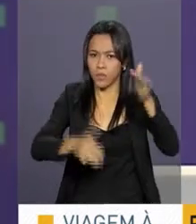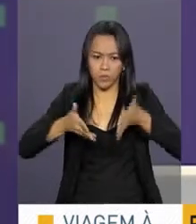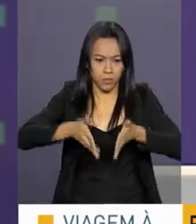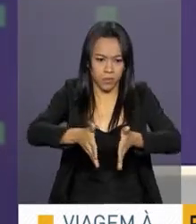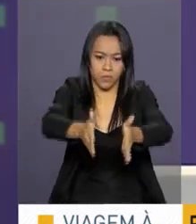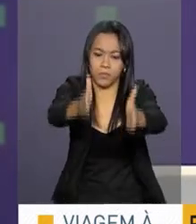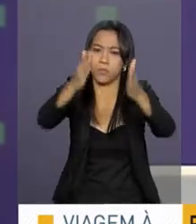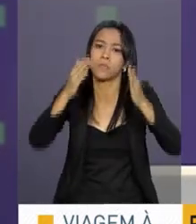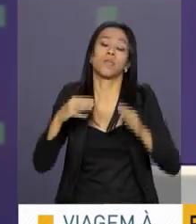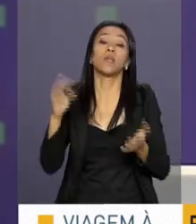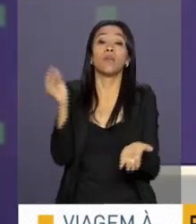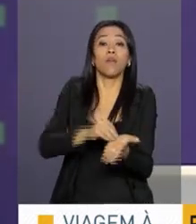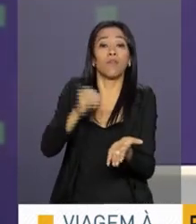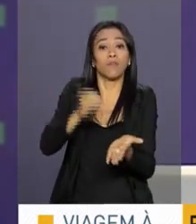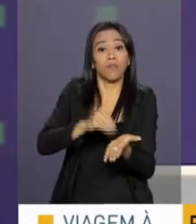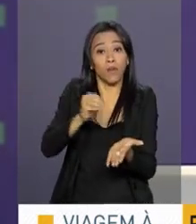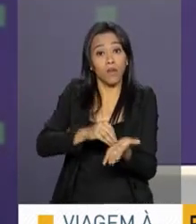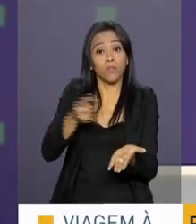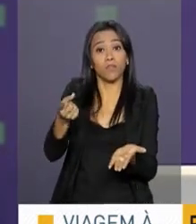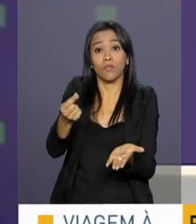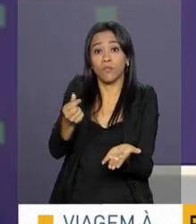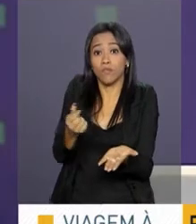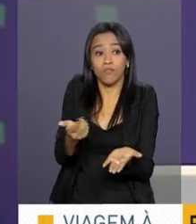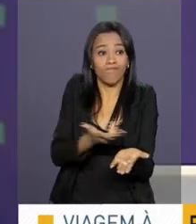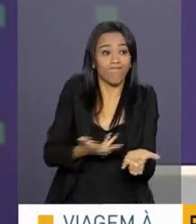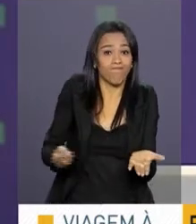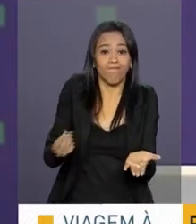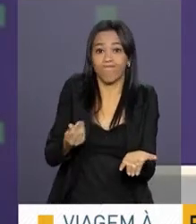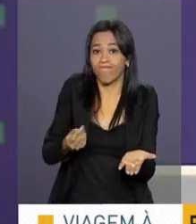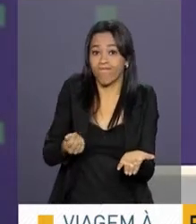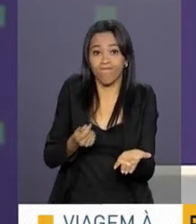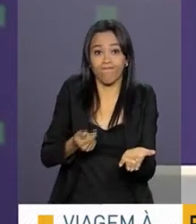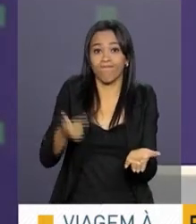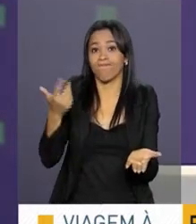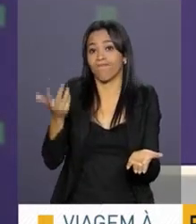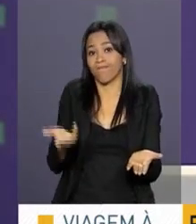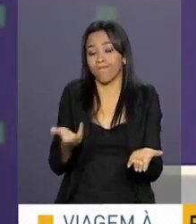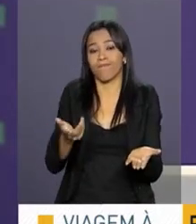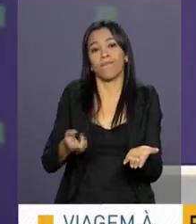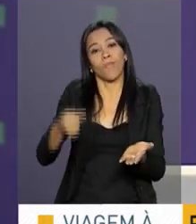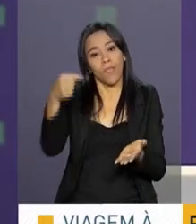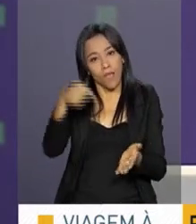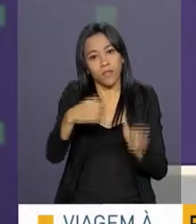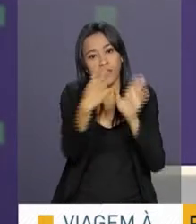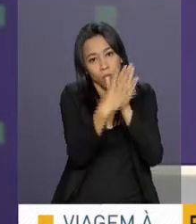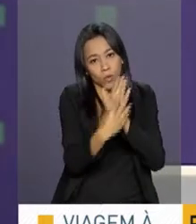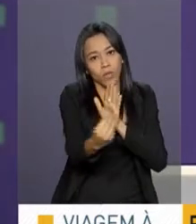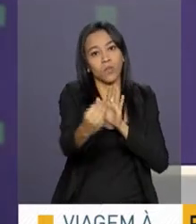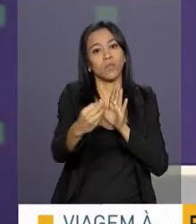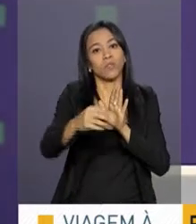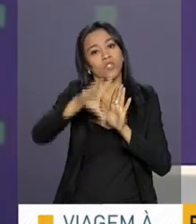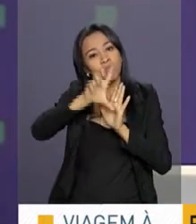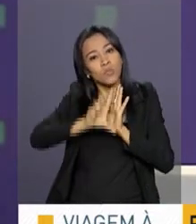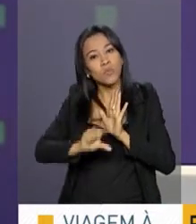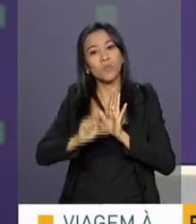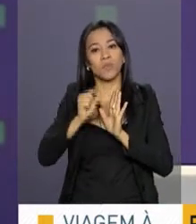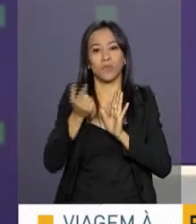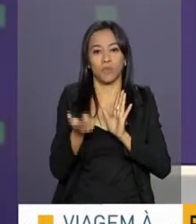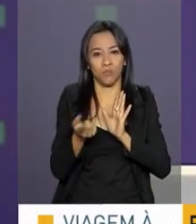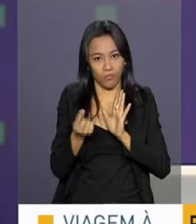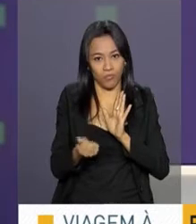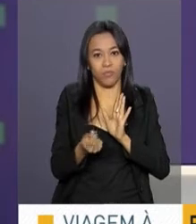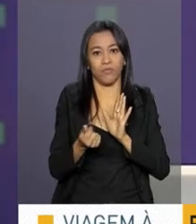consequentemente, né, a falta desse financiamento, né, essas concessões tiveram seu fluxo de caixa bastante